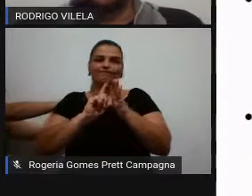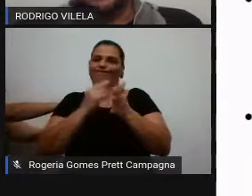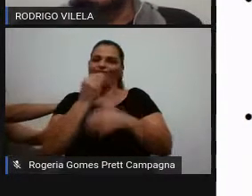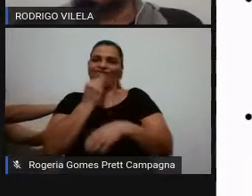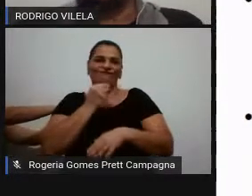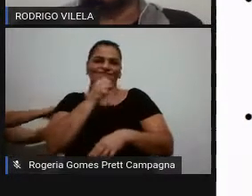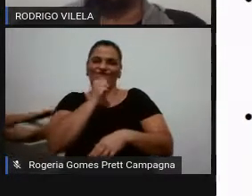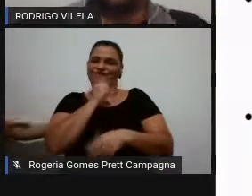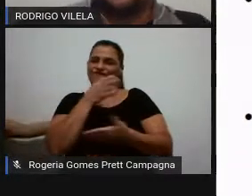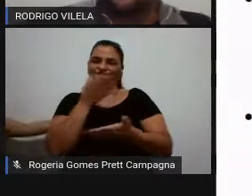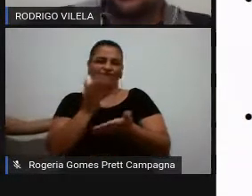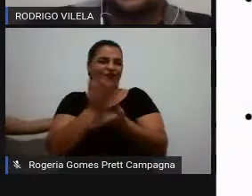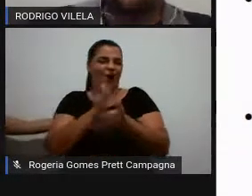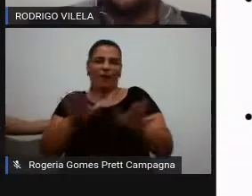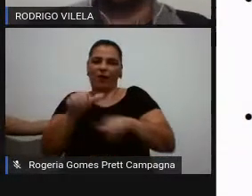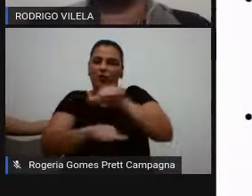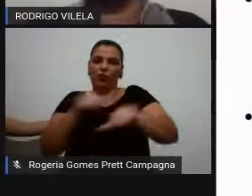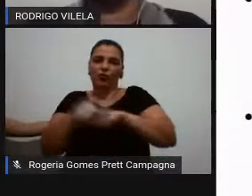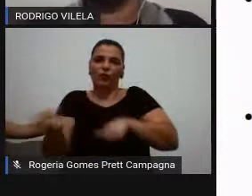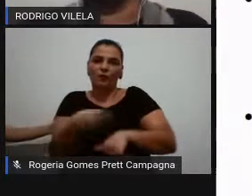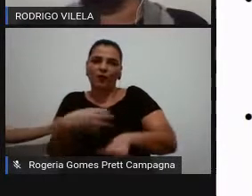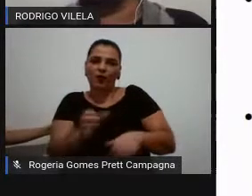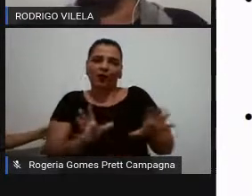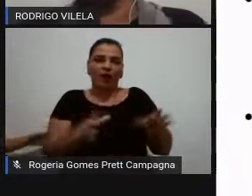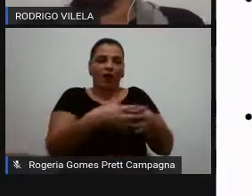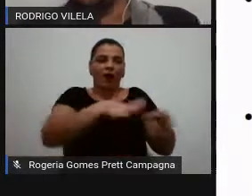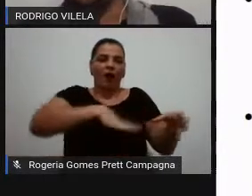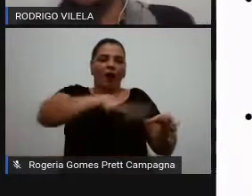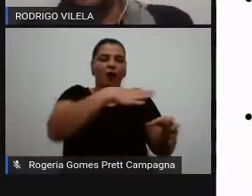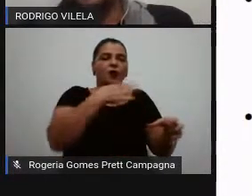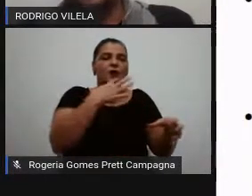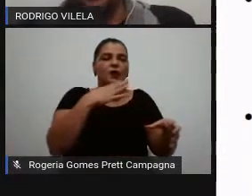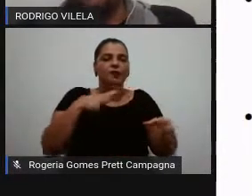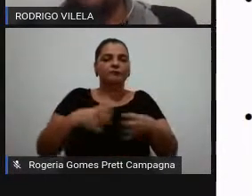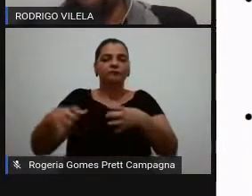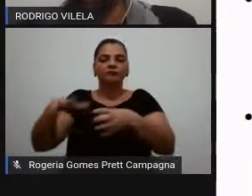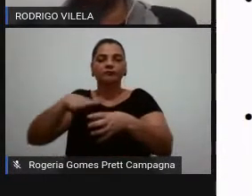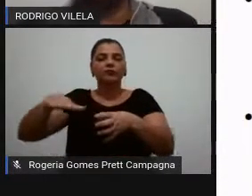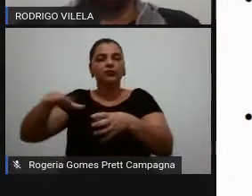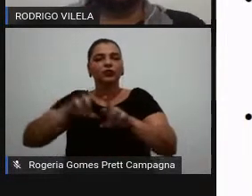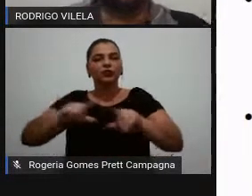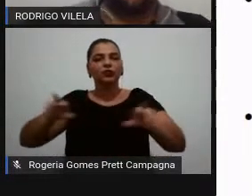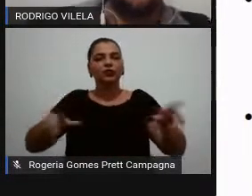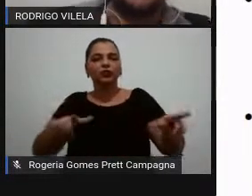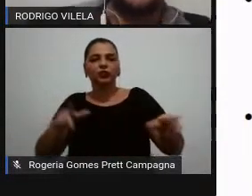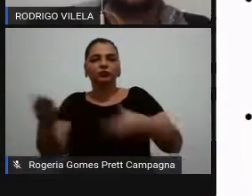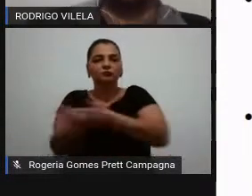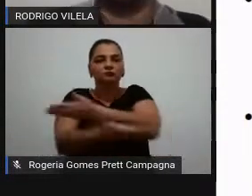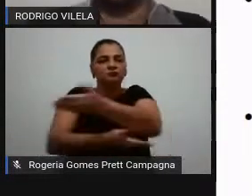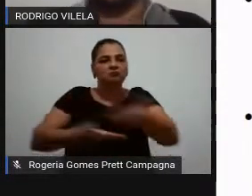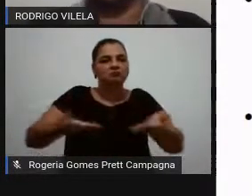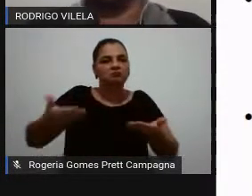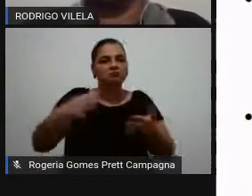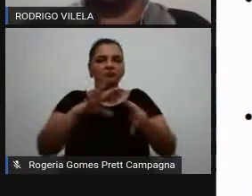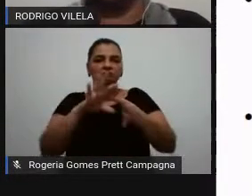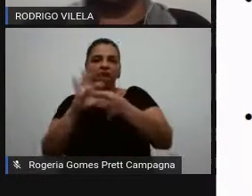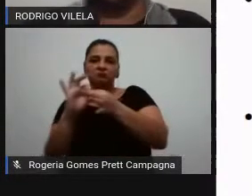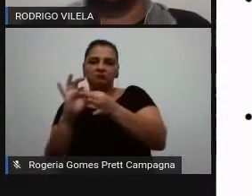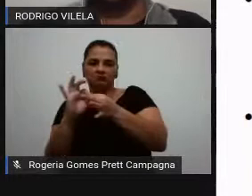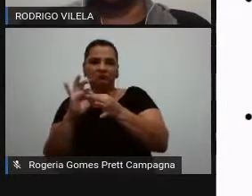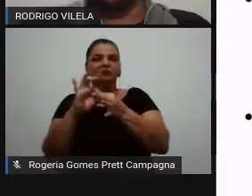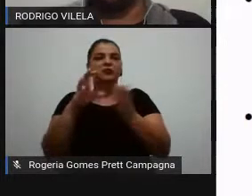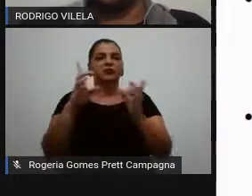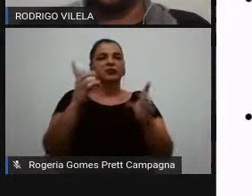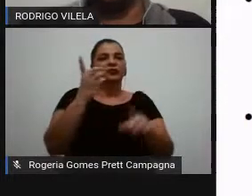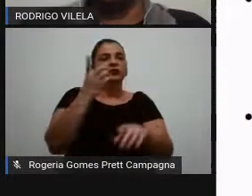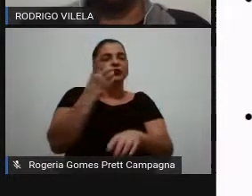veio a necessidade de trabalhar por área de conhecimento, alguns momentos de forma multi, outros de forma interdisciplinar, e